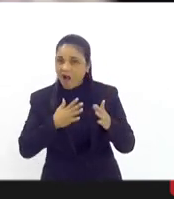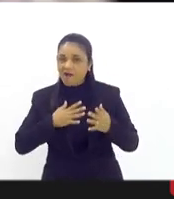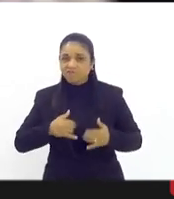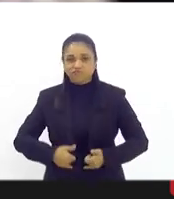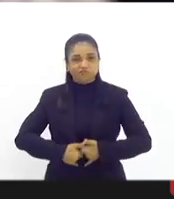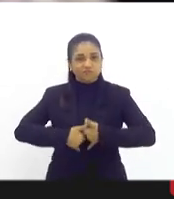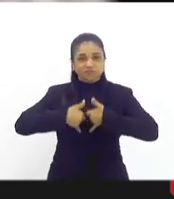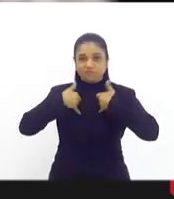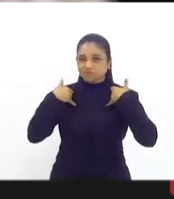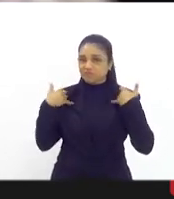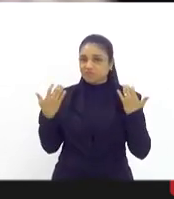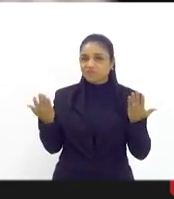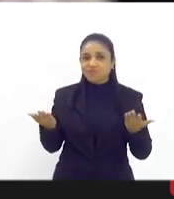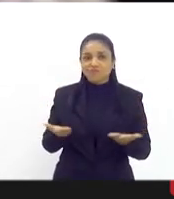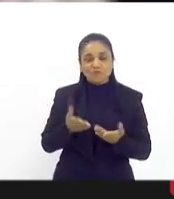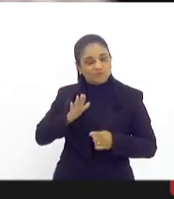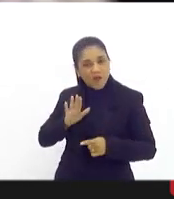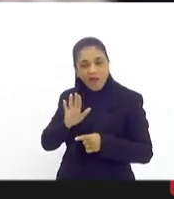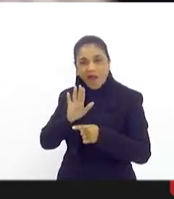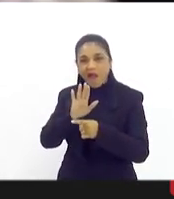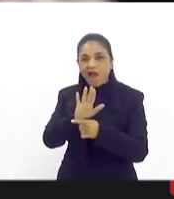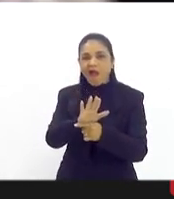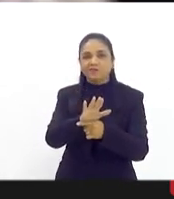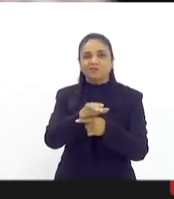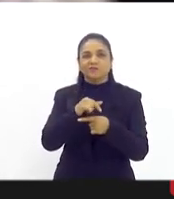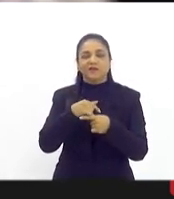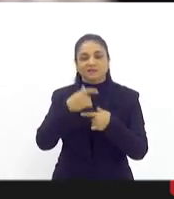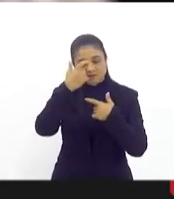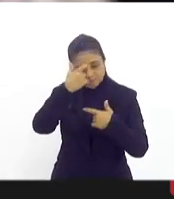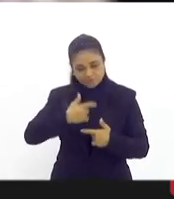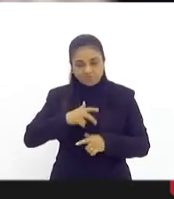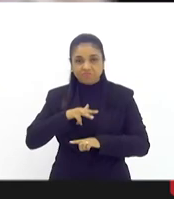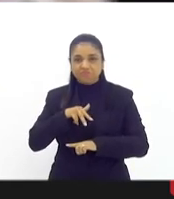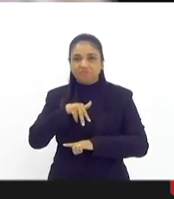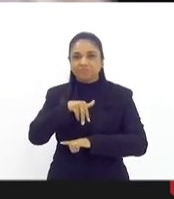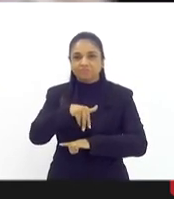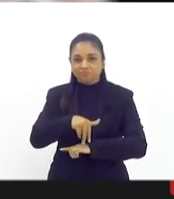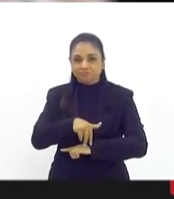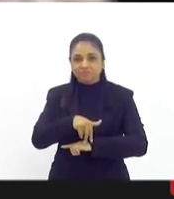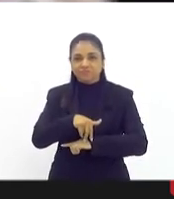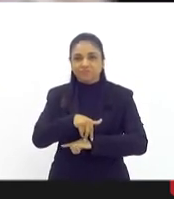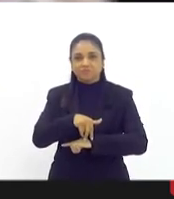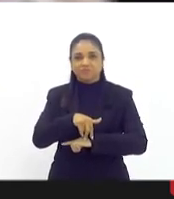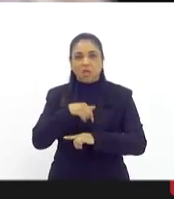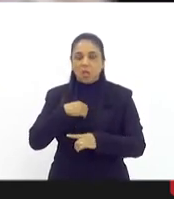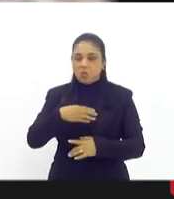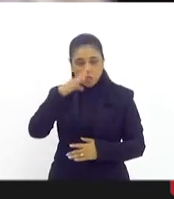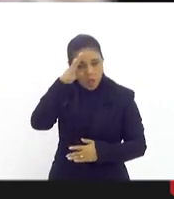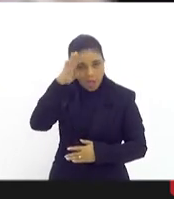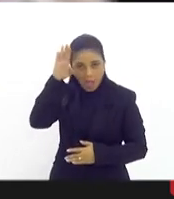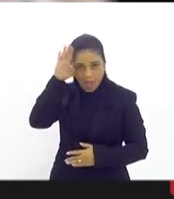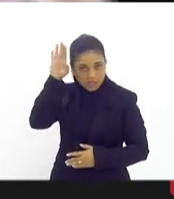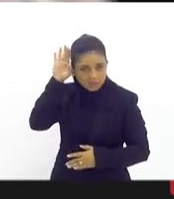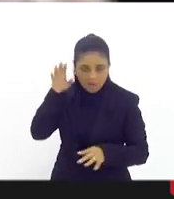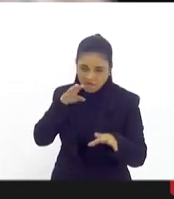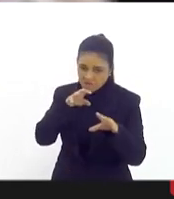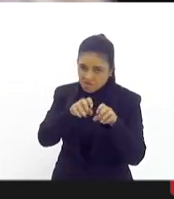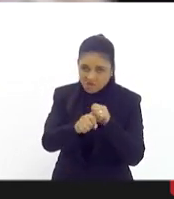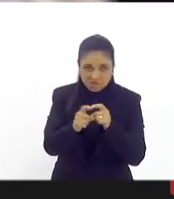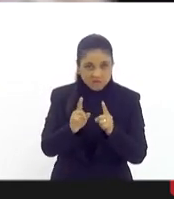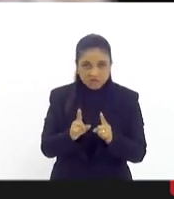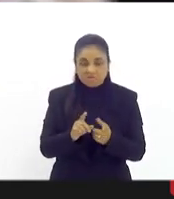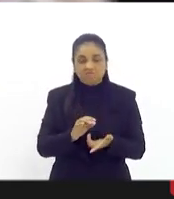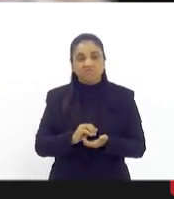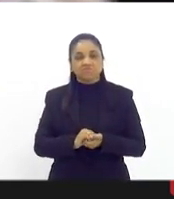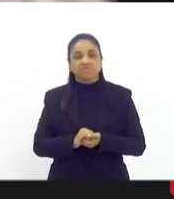orgulho muito grande poder contribuir, colaborar, sempre nessa posição de não venho da academia, não venho da posição,